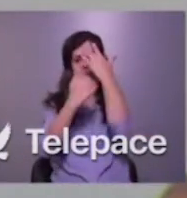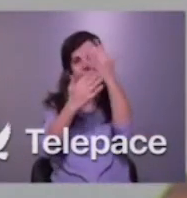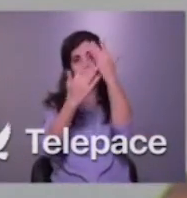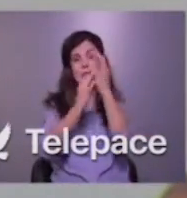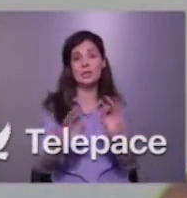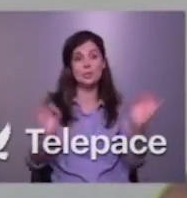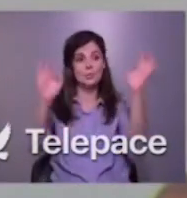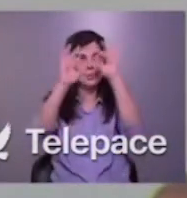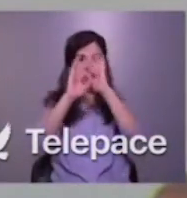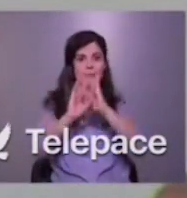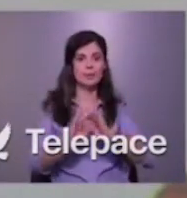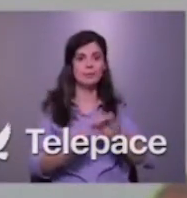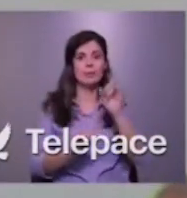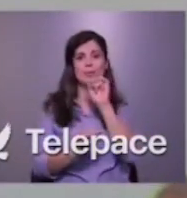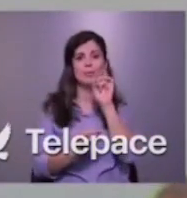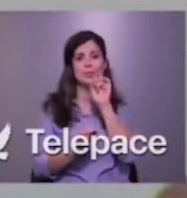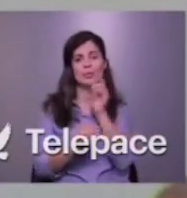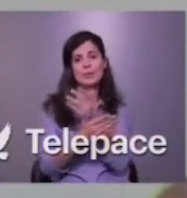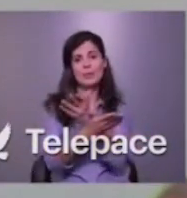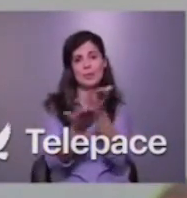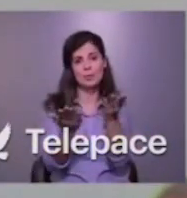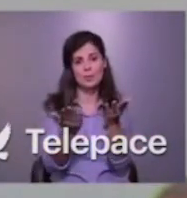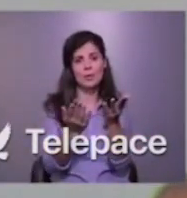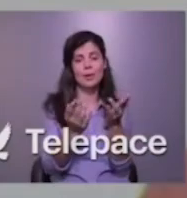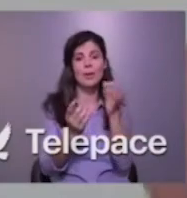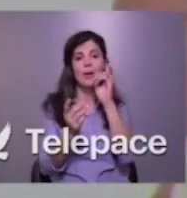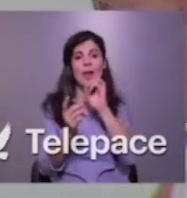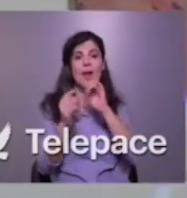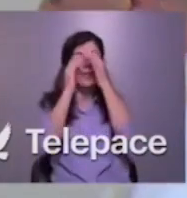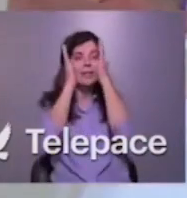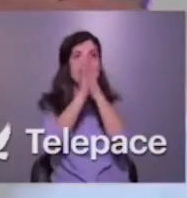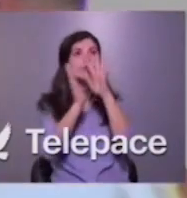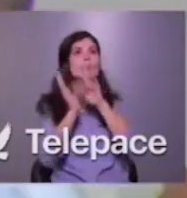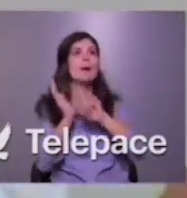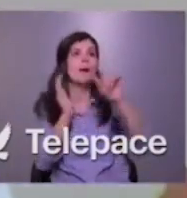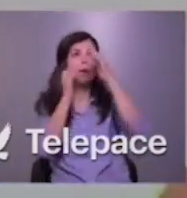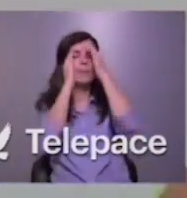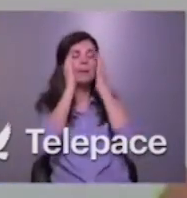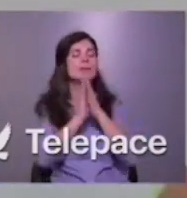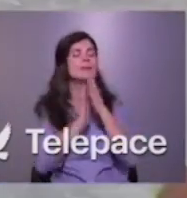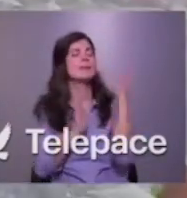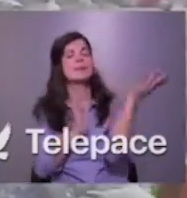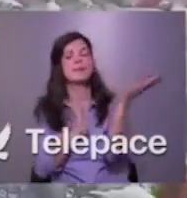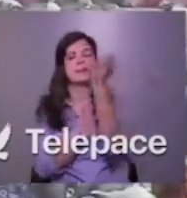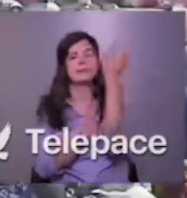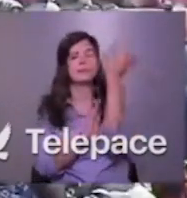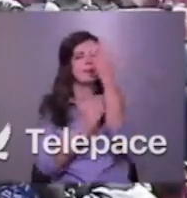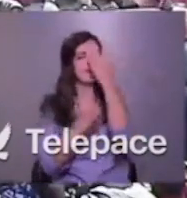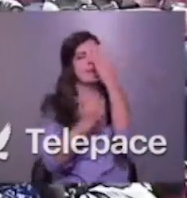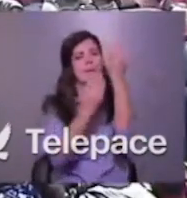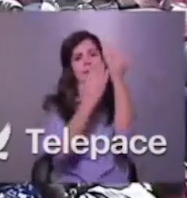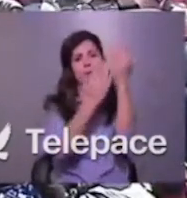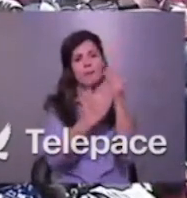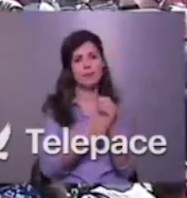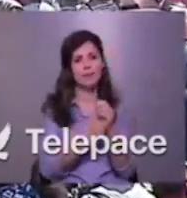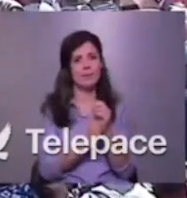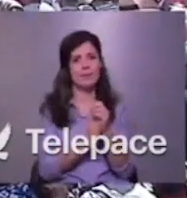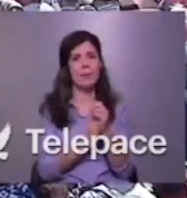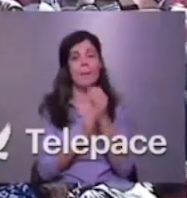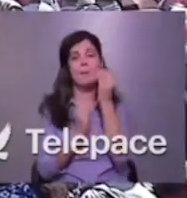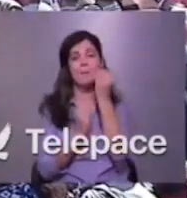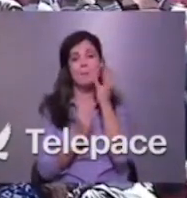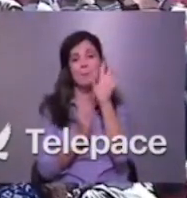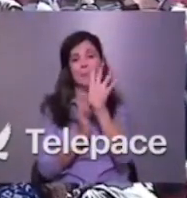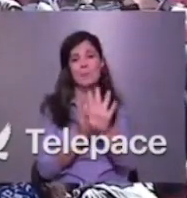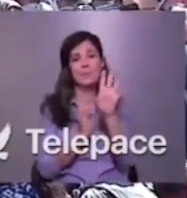Espírito Santo Paráclito. Bendita a excelsa Mãe de Deus, Maria Santíssima. Bendita a sua santa